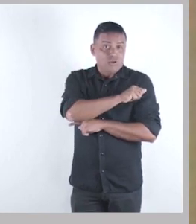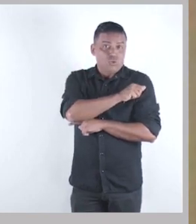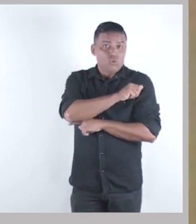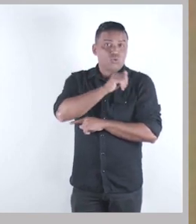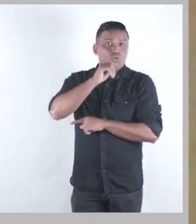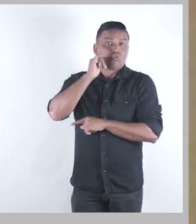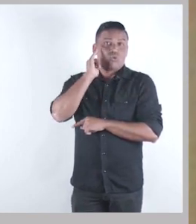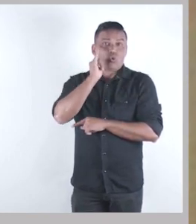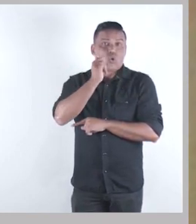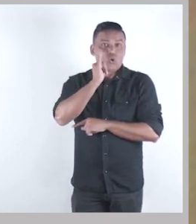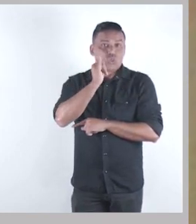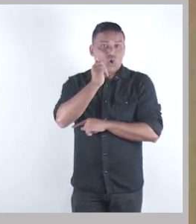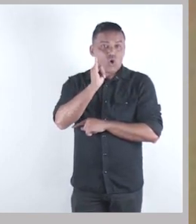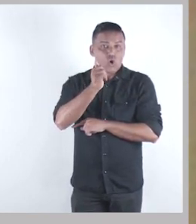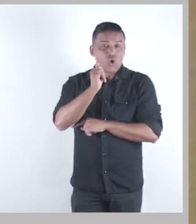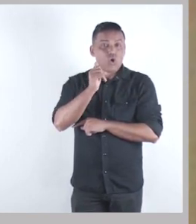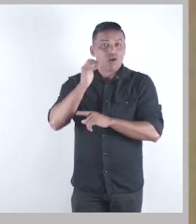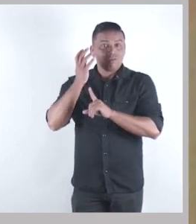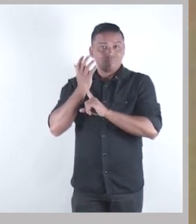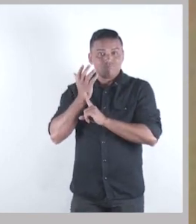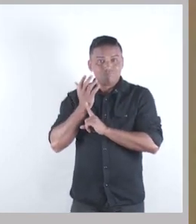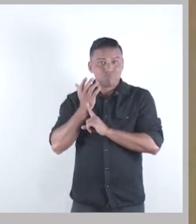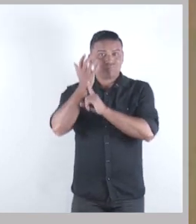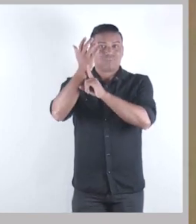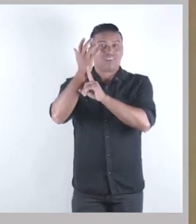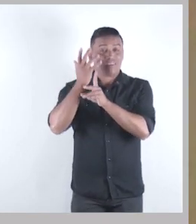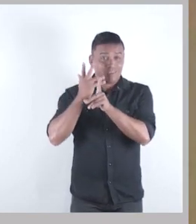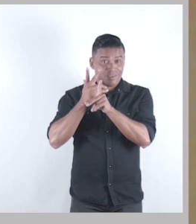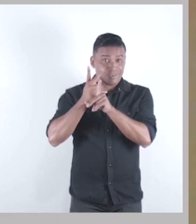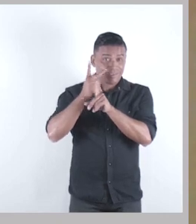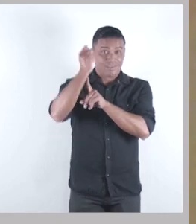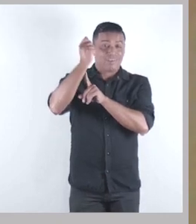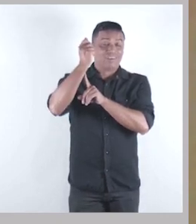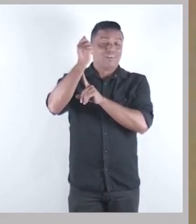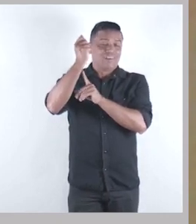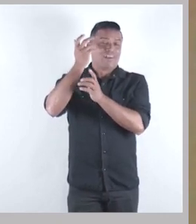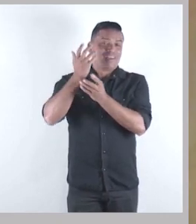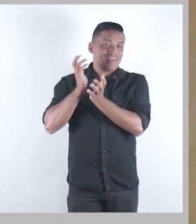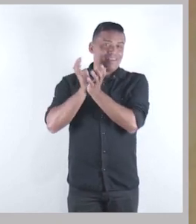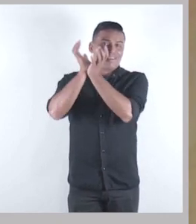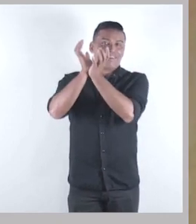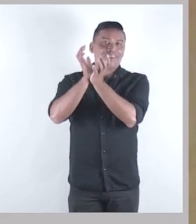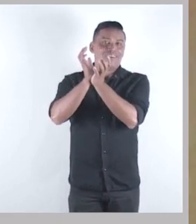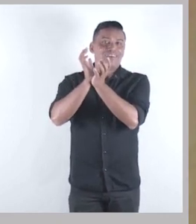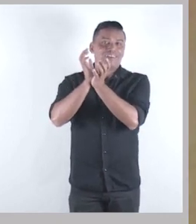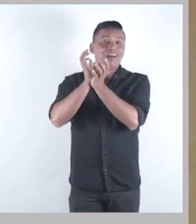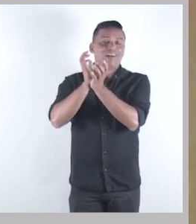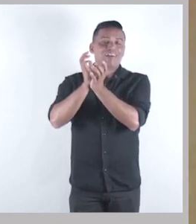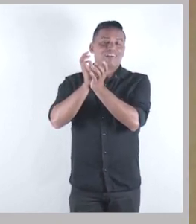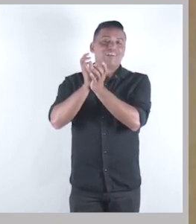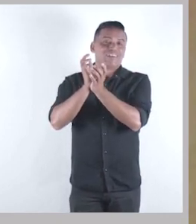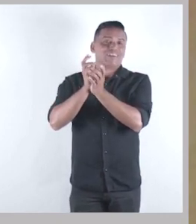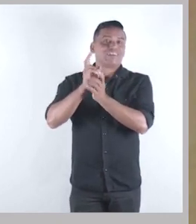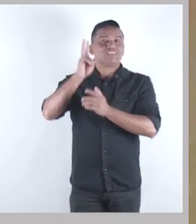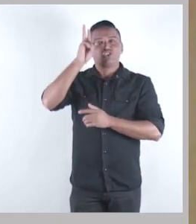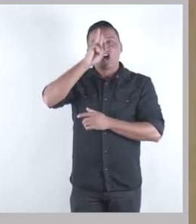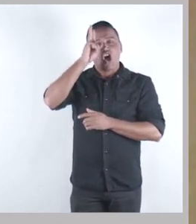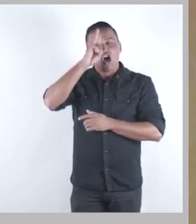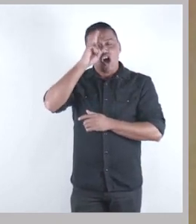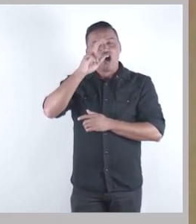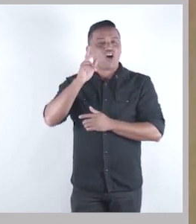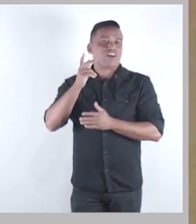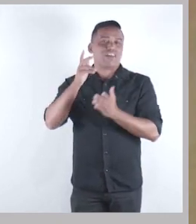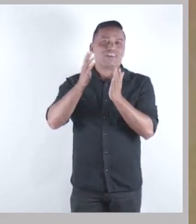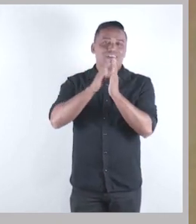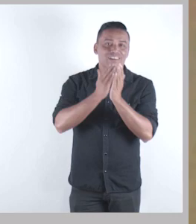contarem, o prémio infalivelmente e sempre é feito através de livros de histórias. Então,